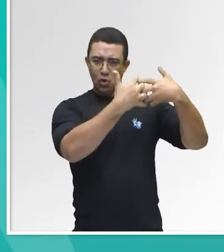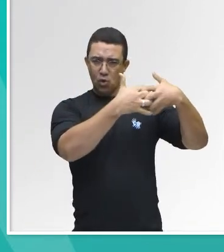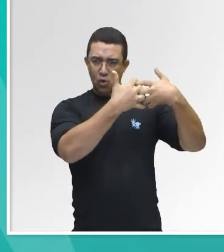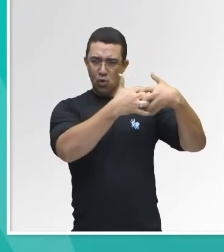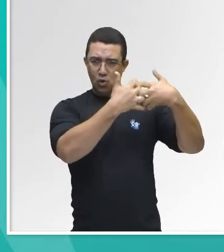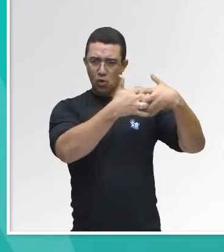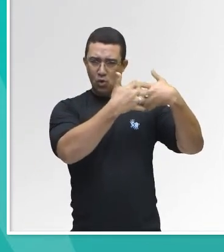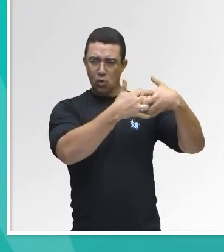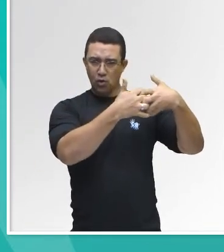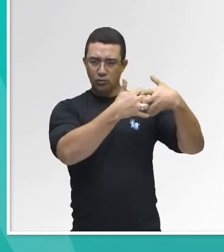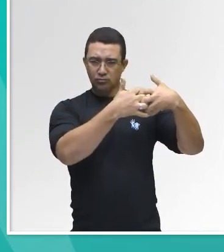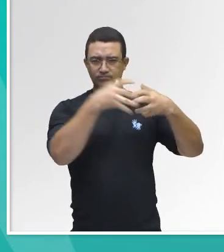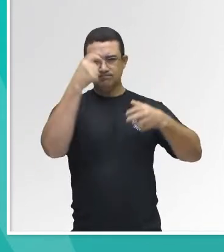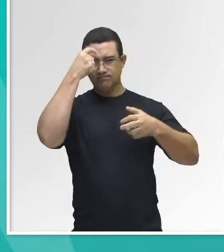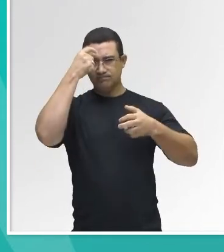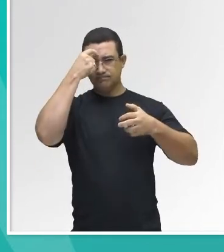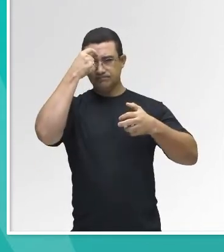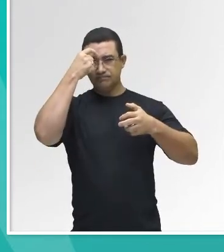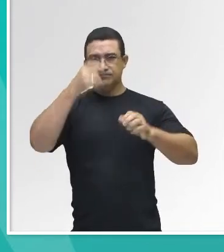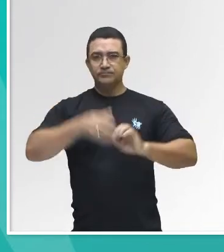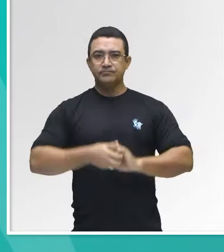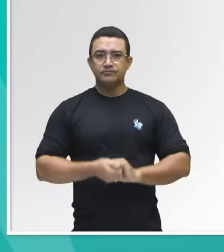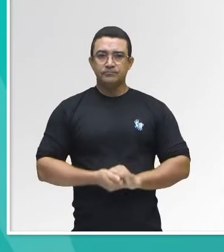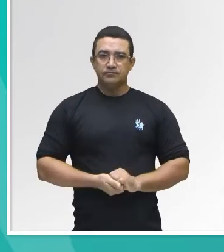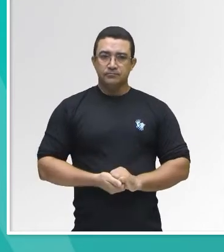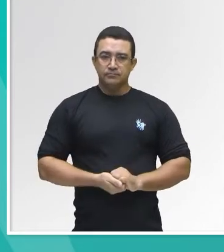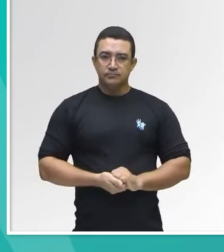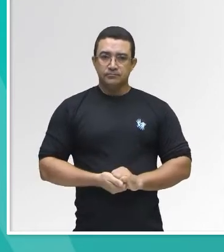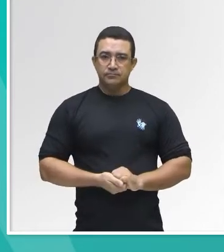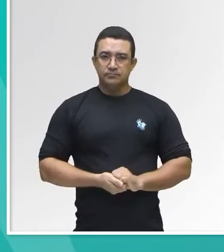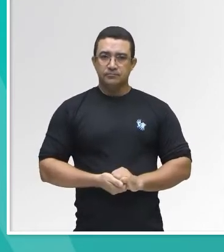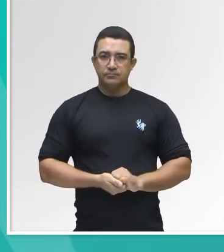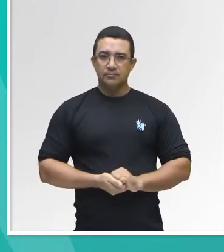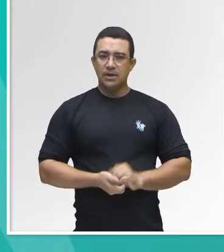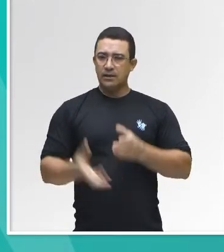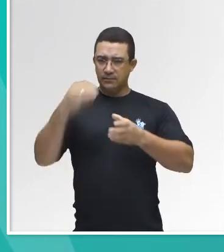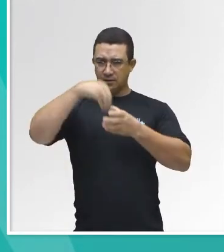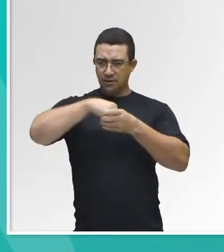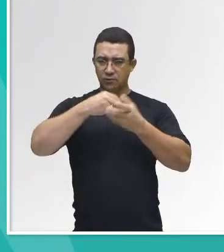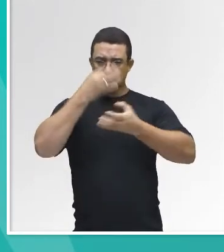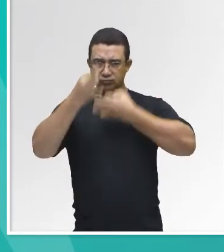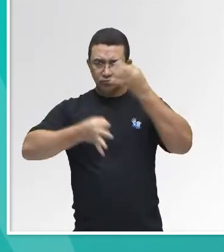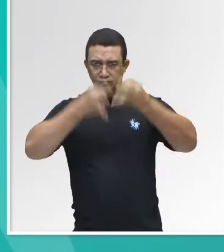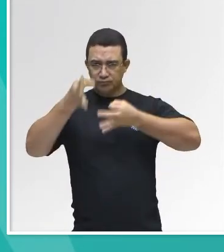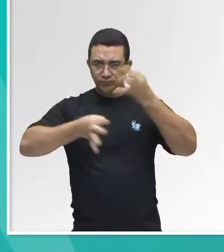lógico e racionais. Dentro desses argumentos